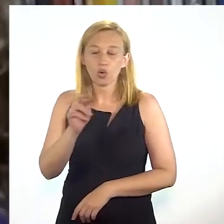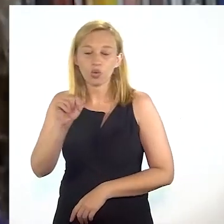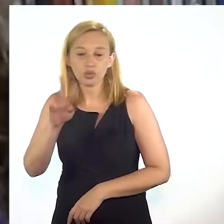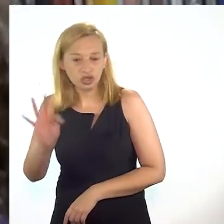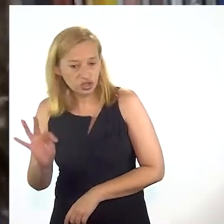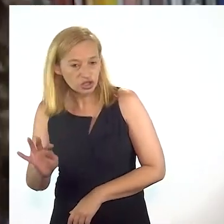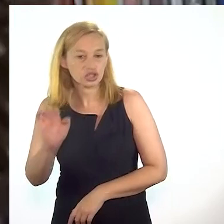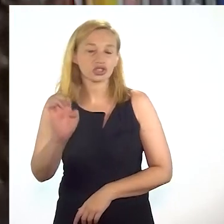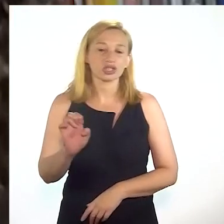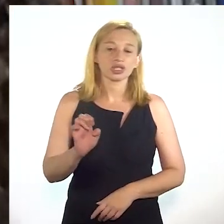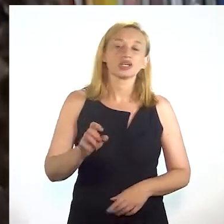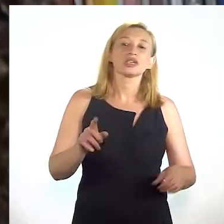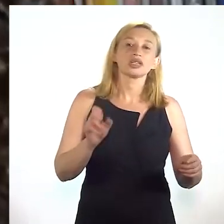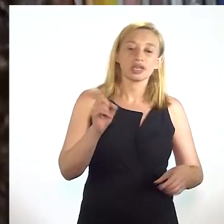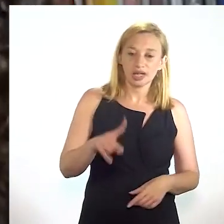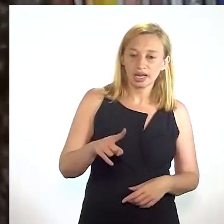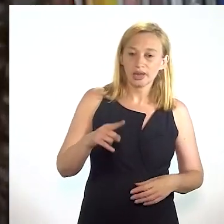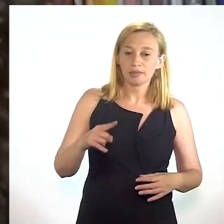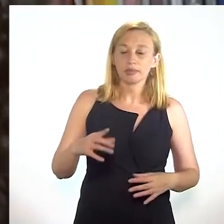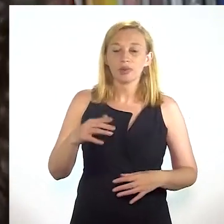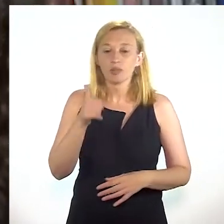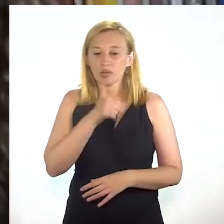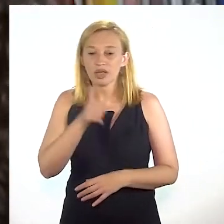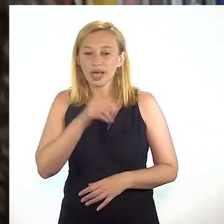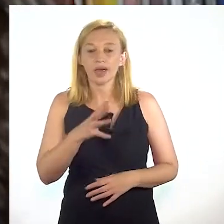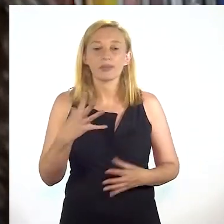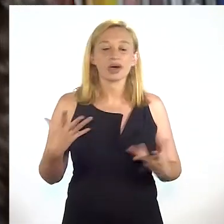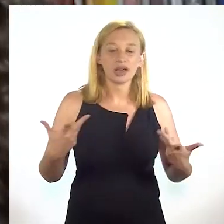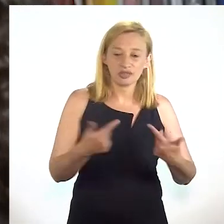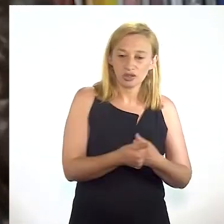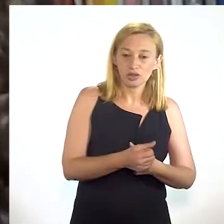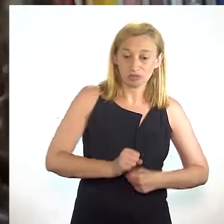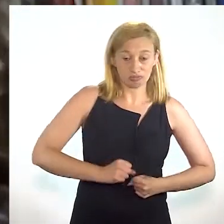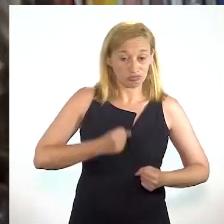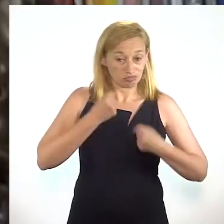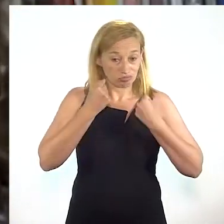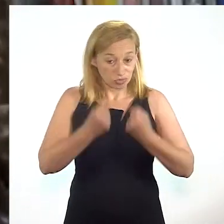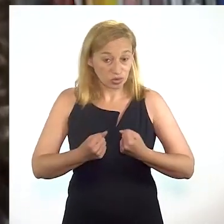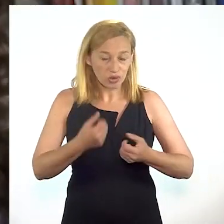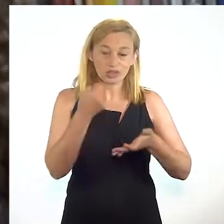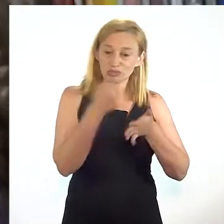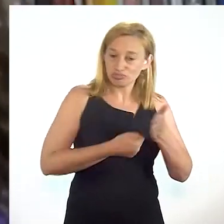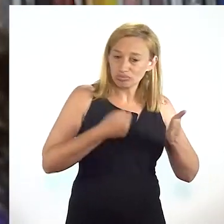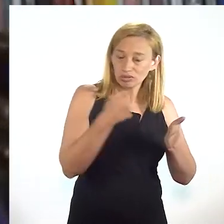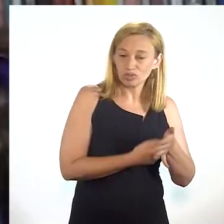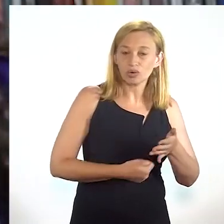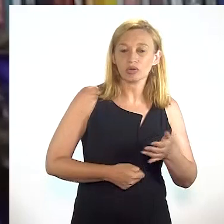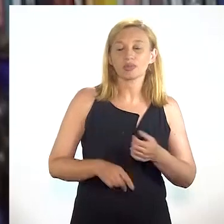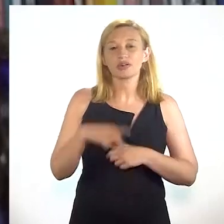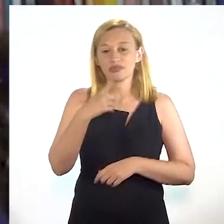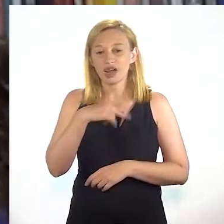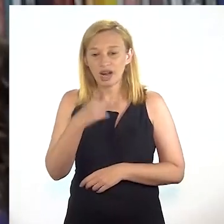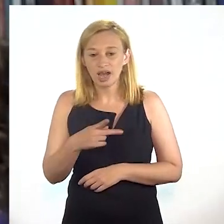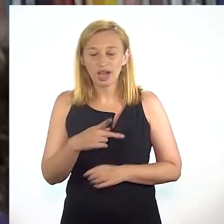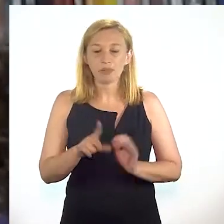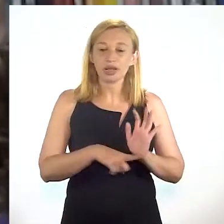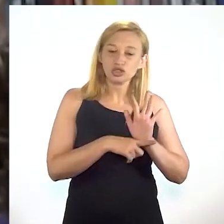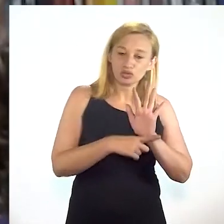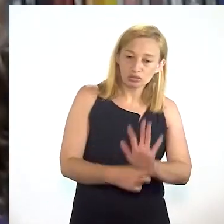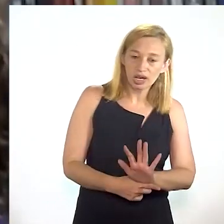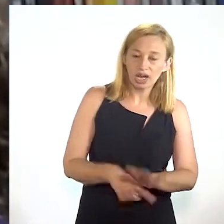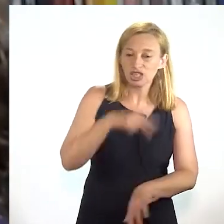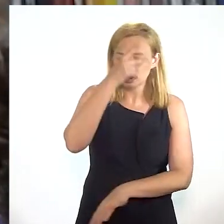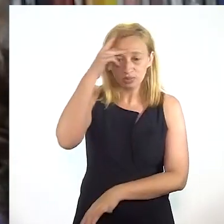professora Ruth, que é uma incansável batalhadora aí também no Rio de Janeiro, para tratar